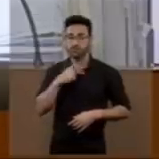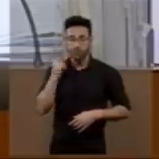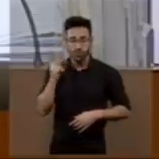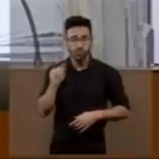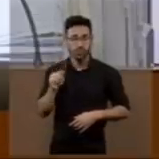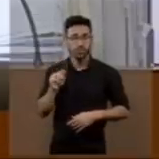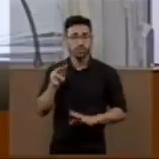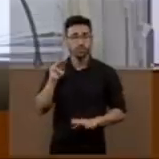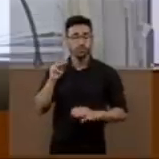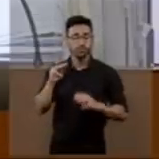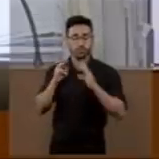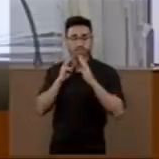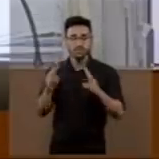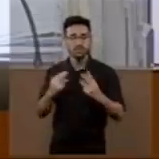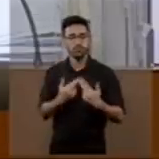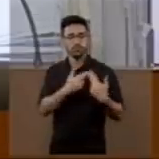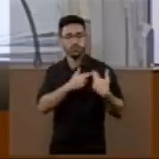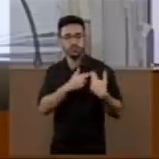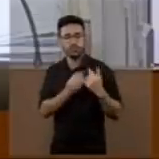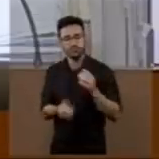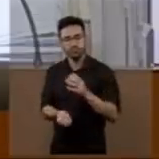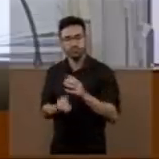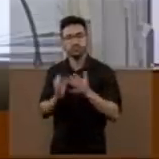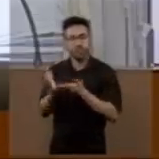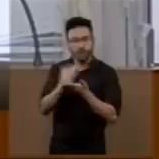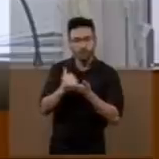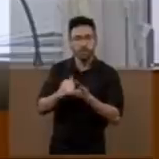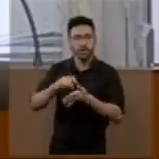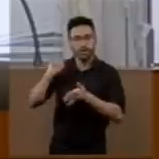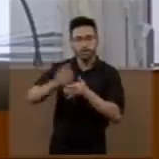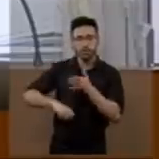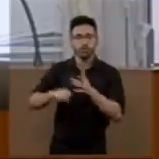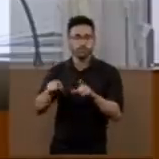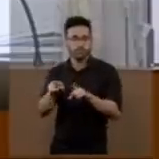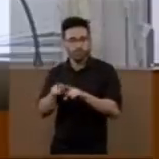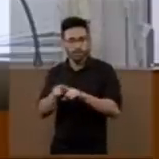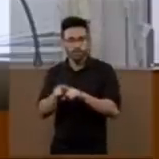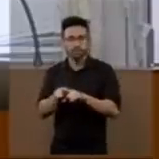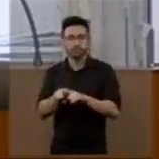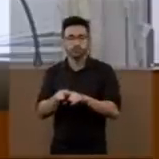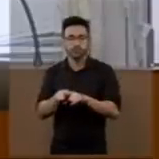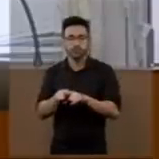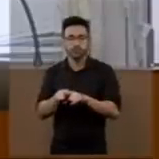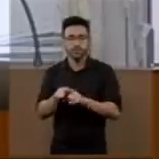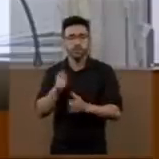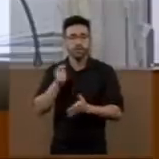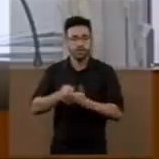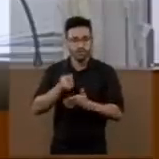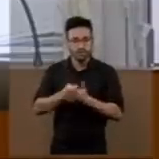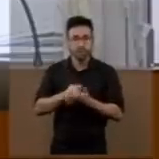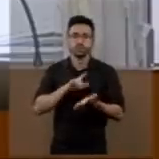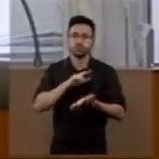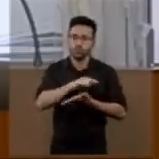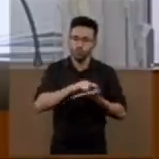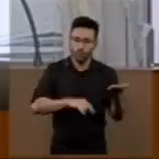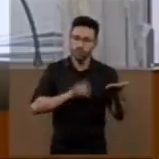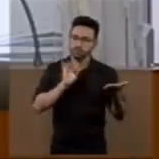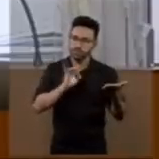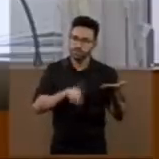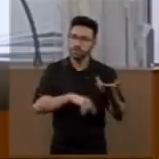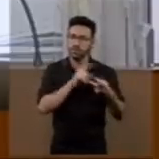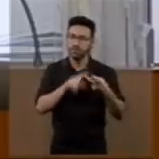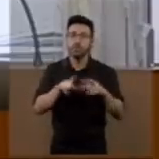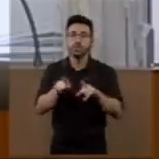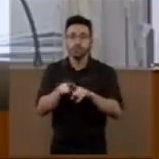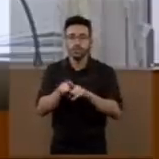extrafiscal dos tributos incidentes na cadeia produtiva dos cigarros, a legitimar não apenas a exigência do registro especial, como a da